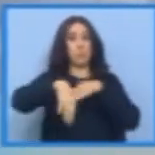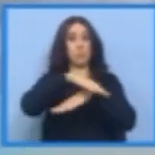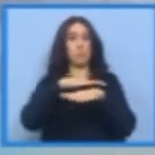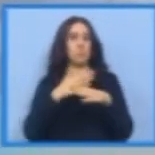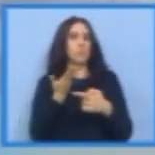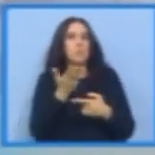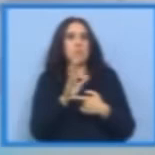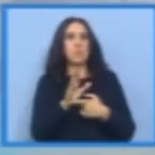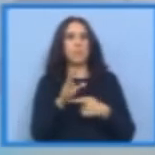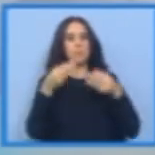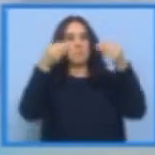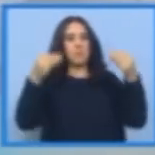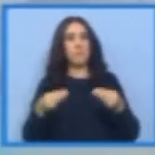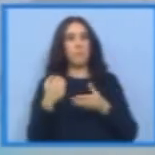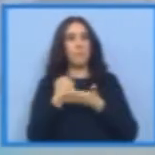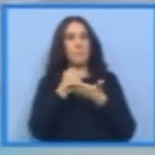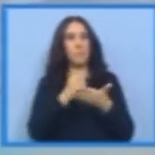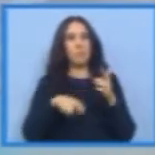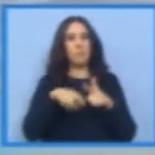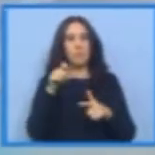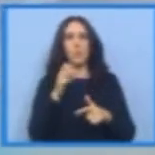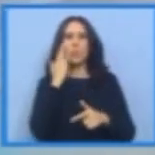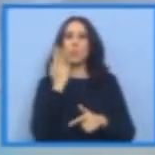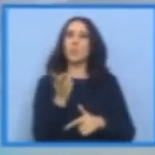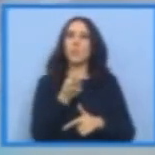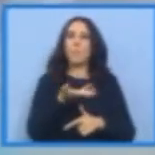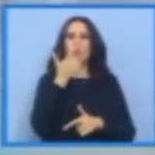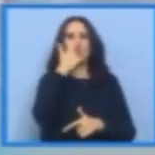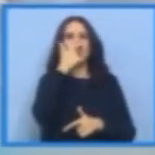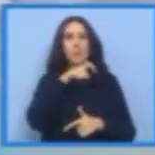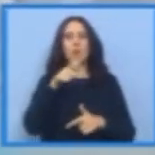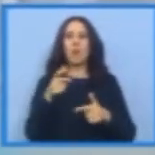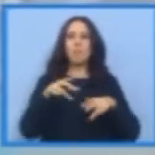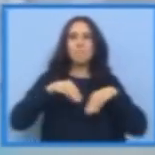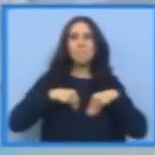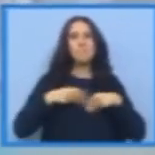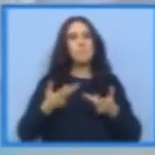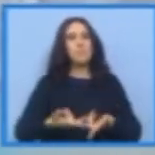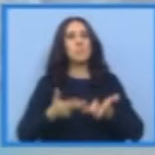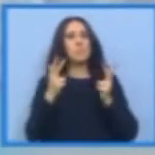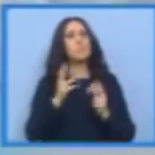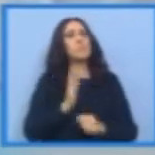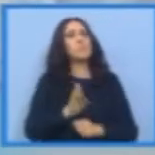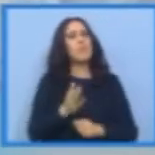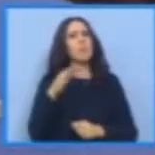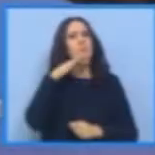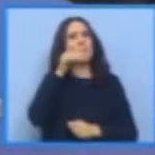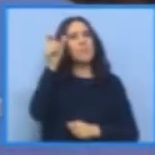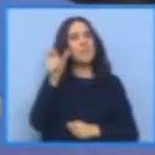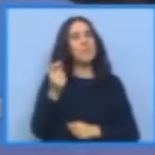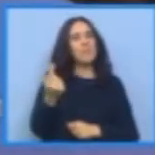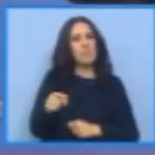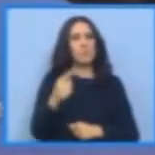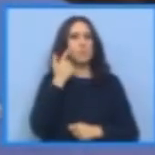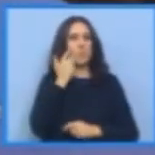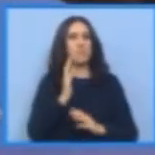por exemplo, a Plataforma de Apoio aos Refugiados, que é muito maior o número de pessoas dispostas a acolher, porque já passou, porque tem um familiar, porque conhece.